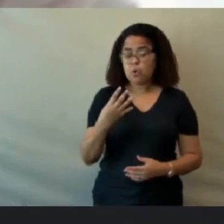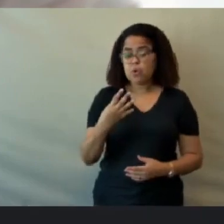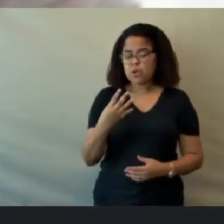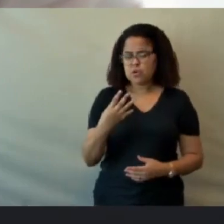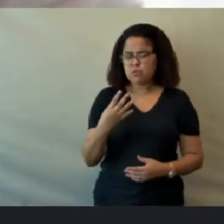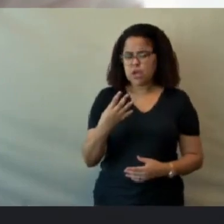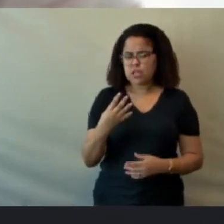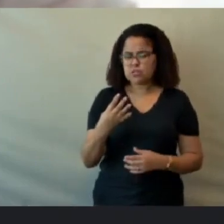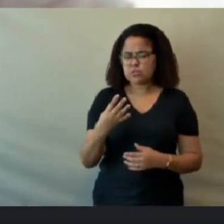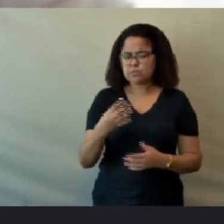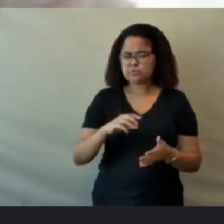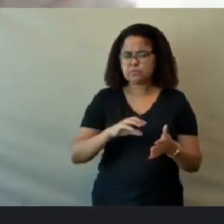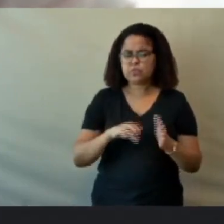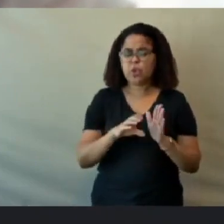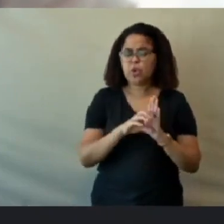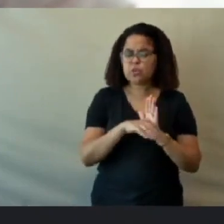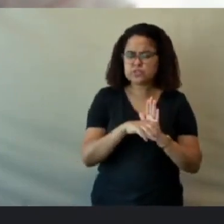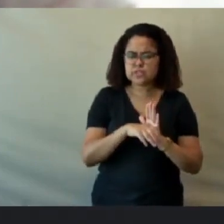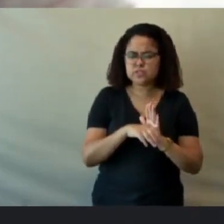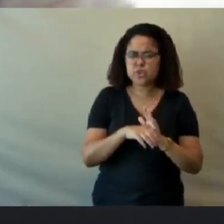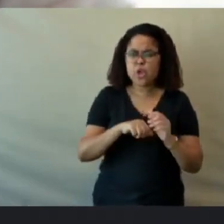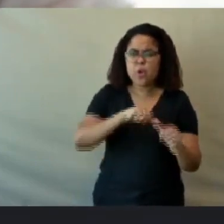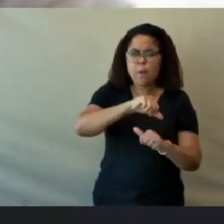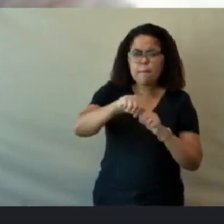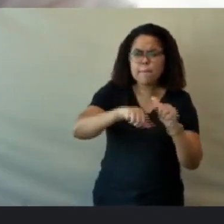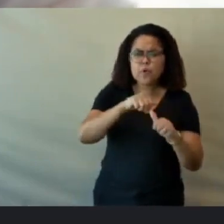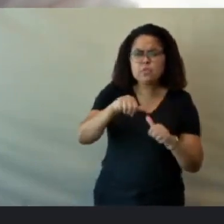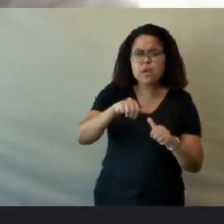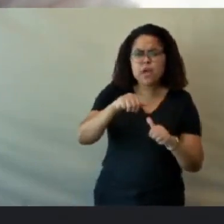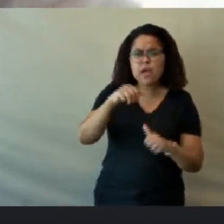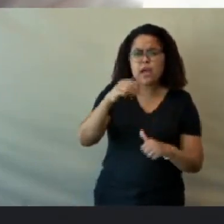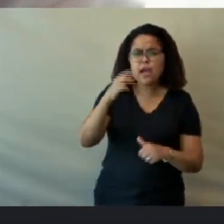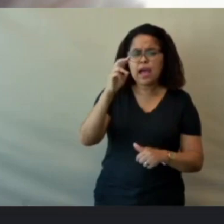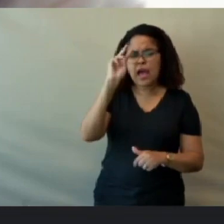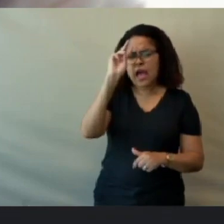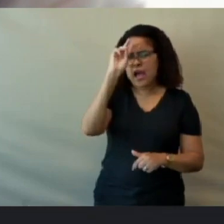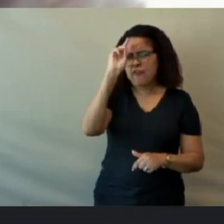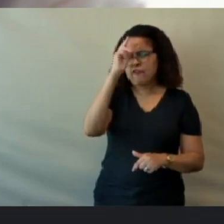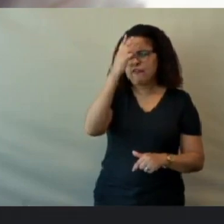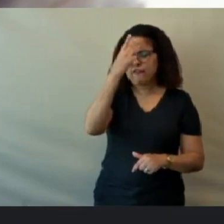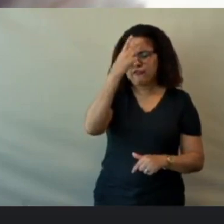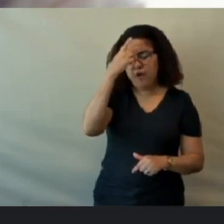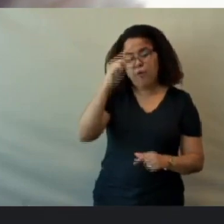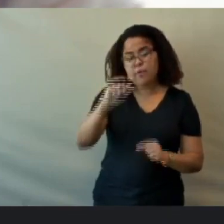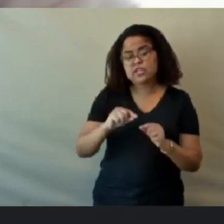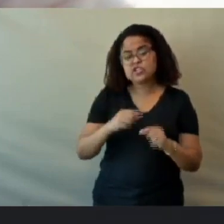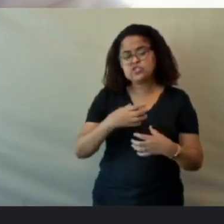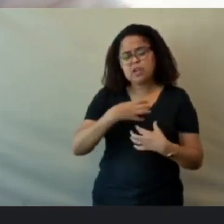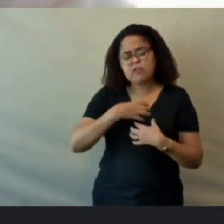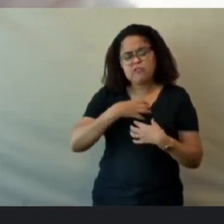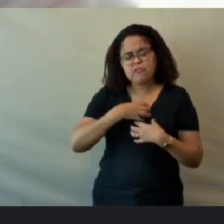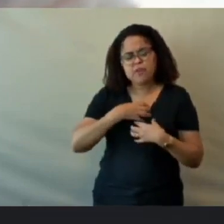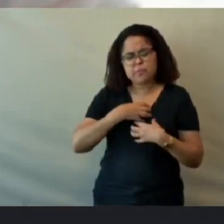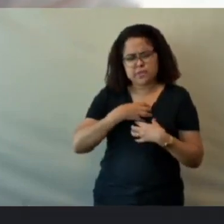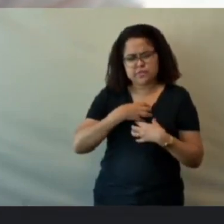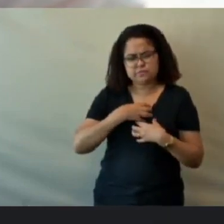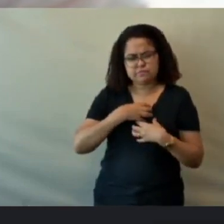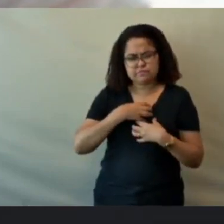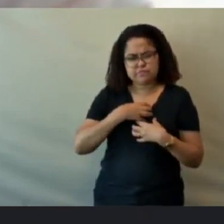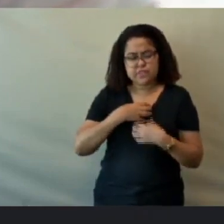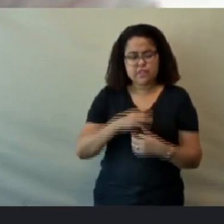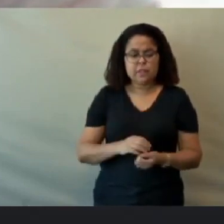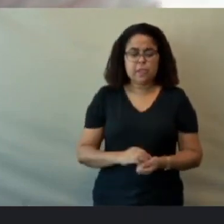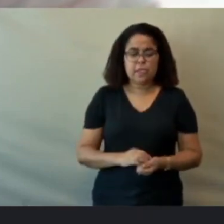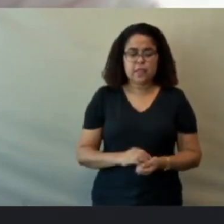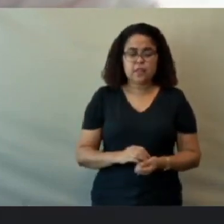como a gente pensa age e sente o envelhecimento então nesse sentido a gente tem que combater o idadismo